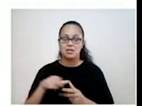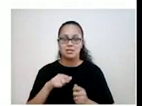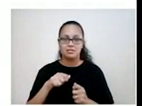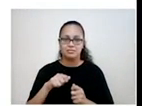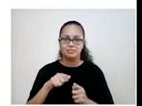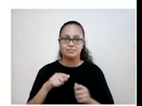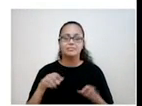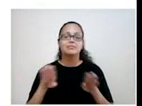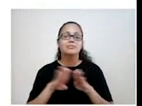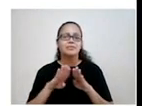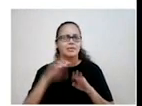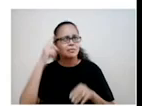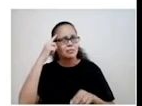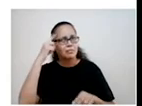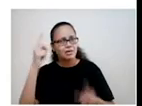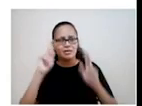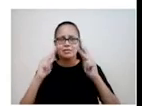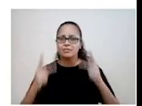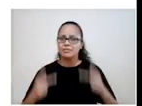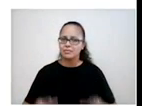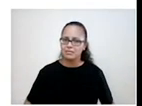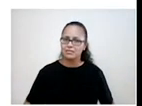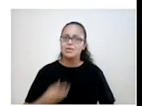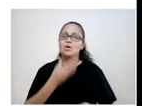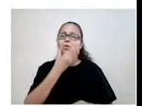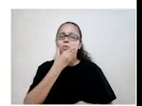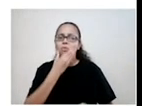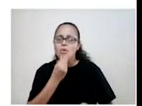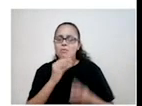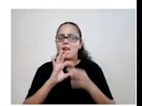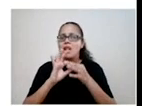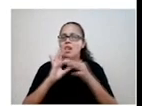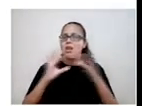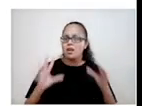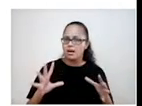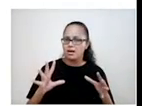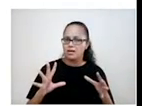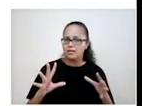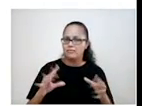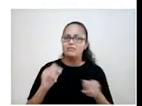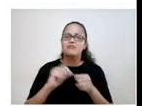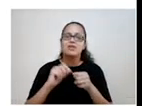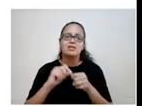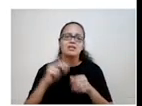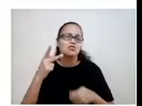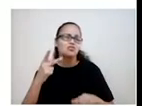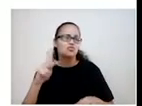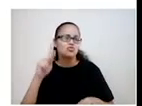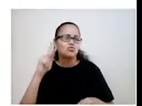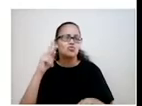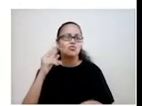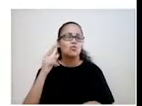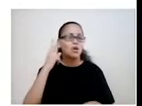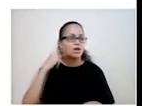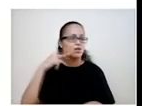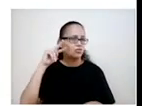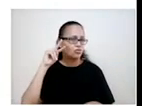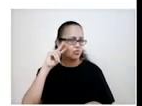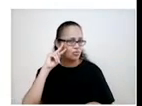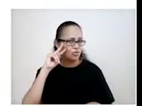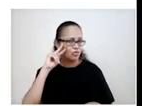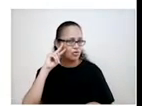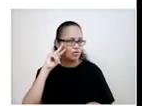pensamento humanista, que concebia o homem como um ser livre, capaz de conduzir a sua história, independentemente dos